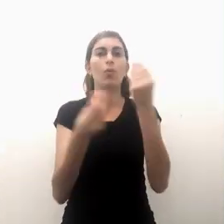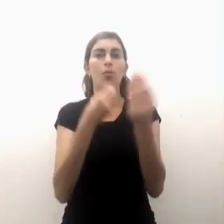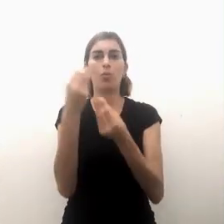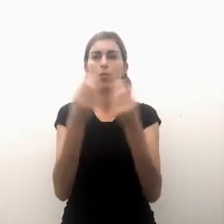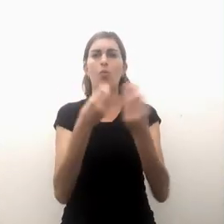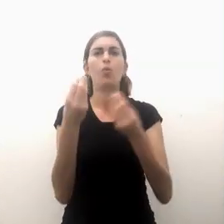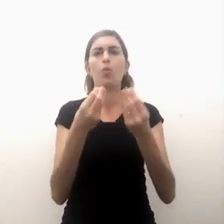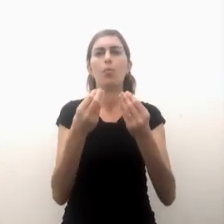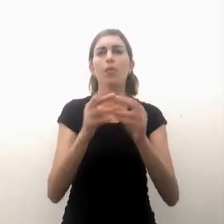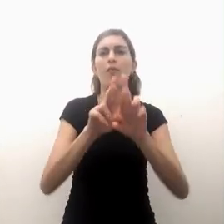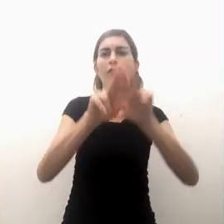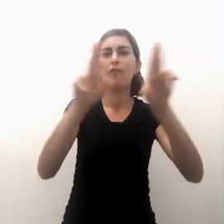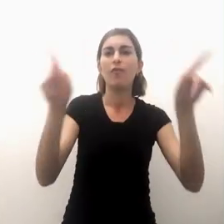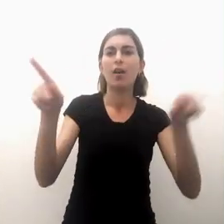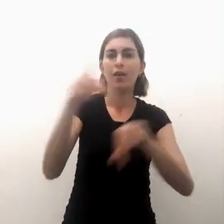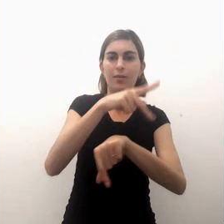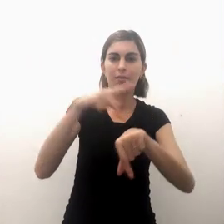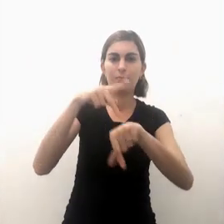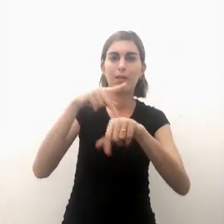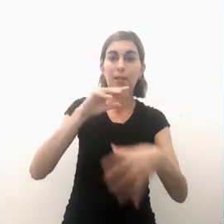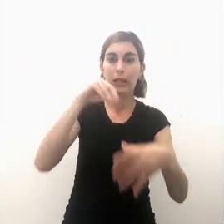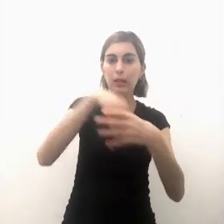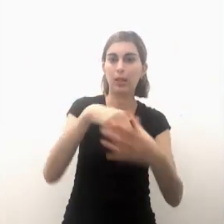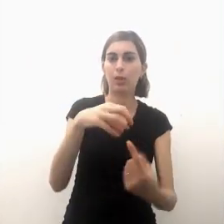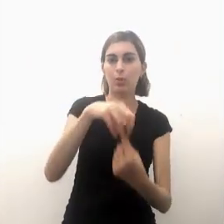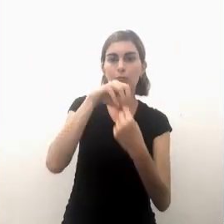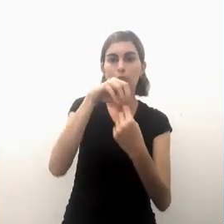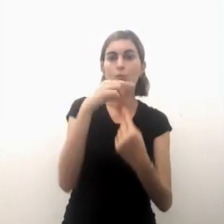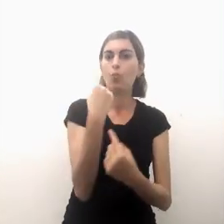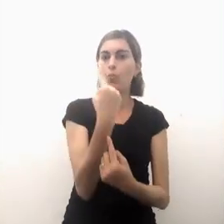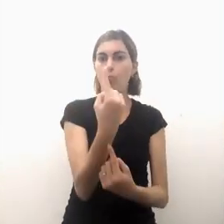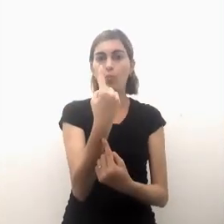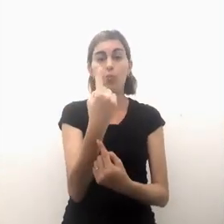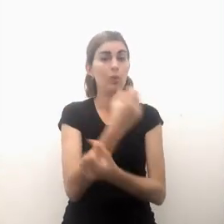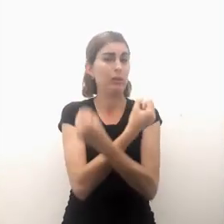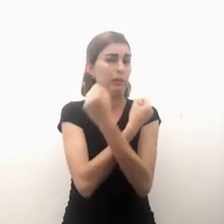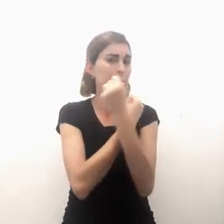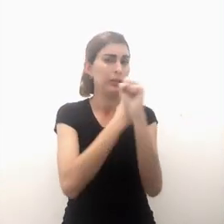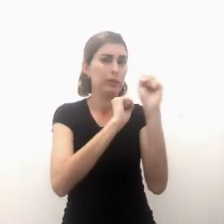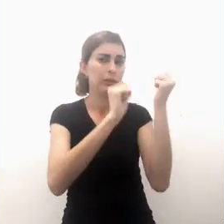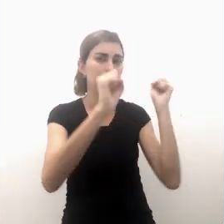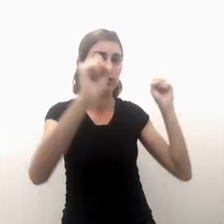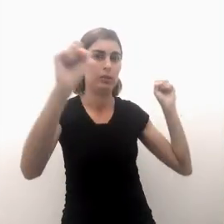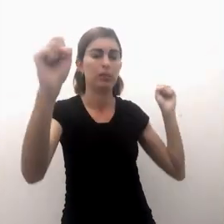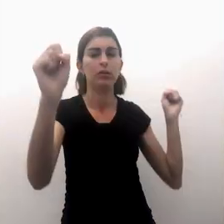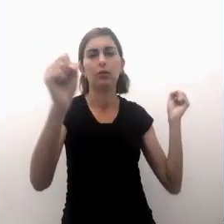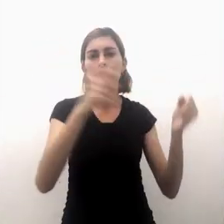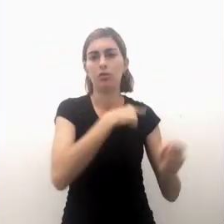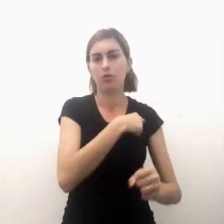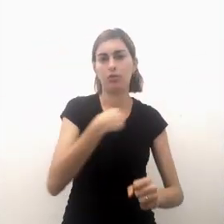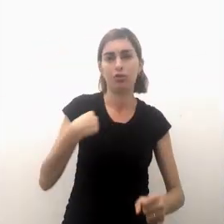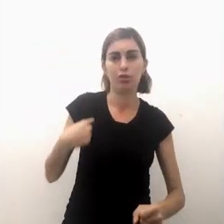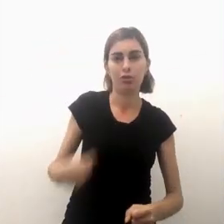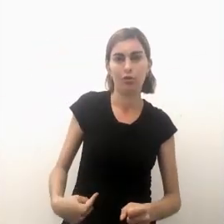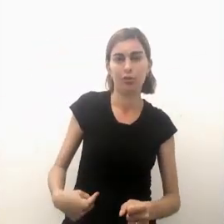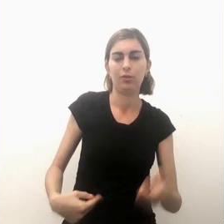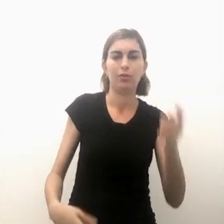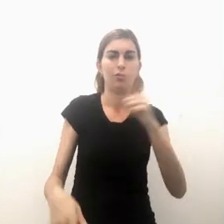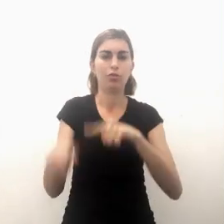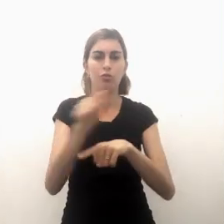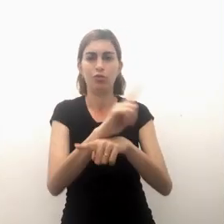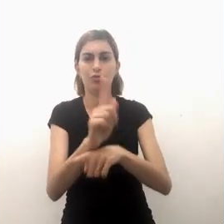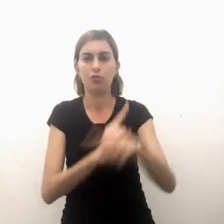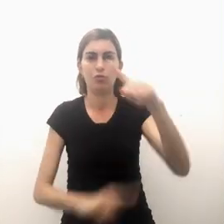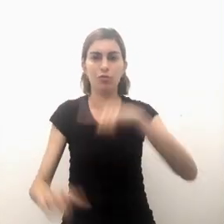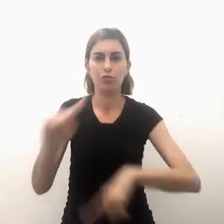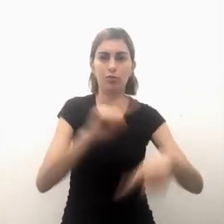se fosse vários países dentro de um só, tá? De tão grande que a China é. Ok, gente? Então, com esse gerenciamento de